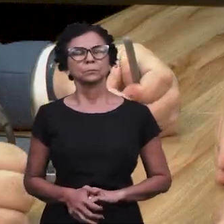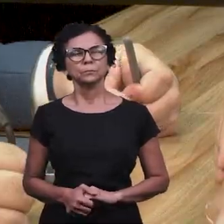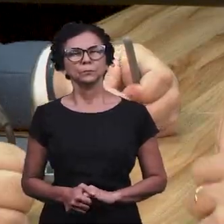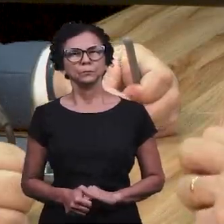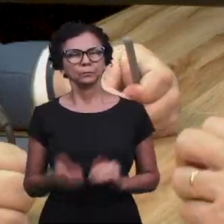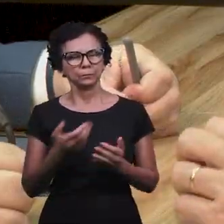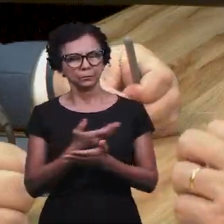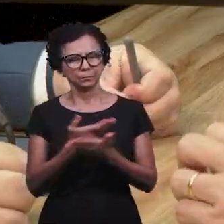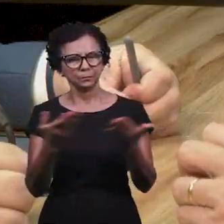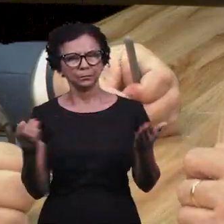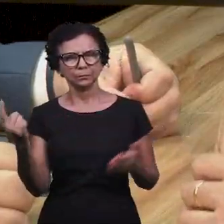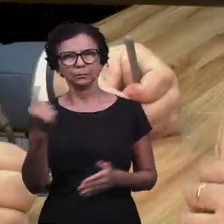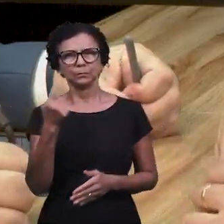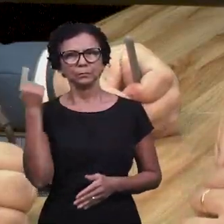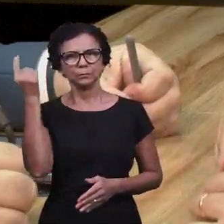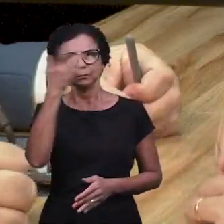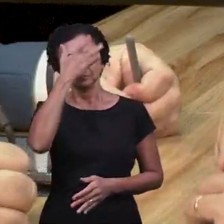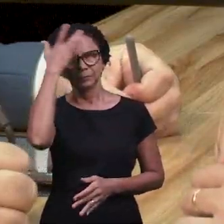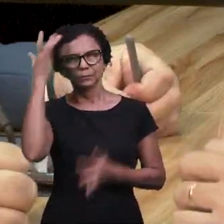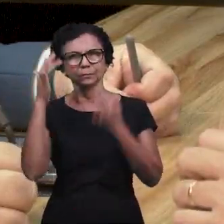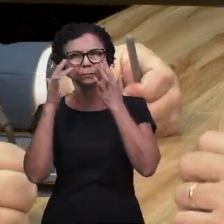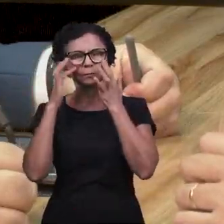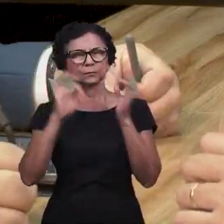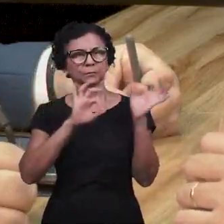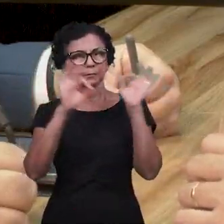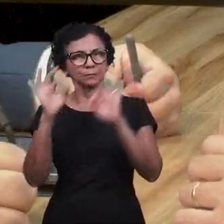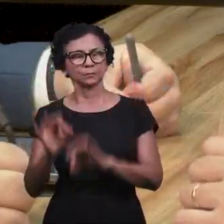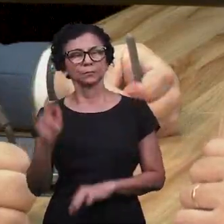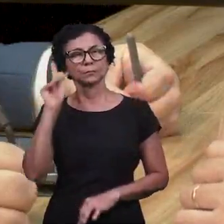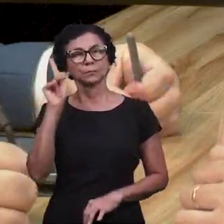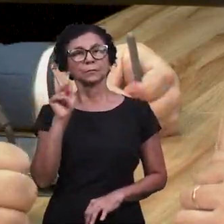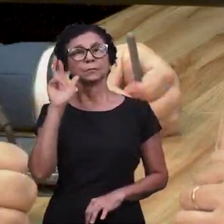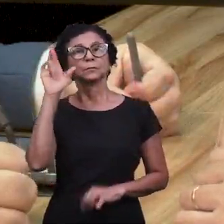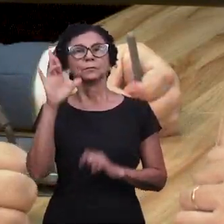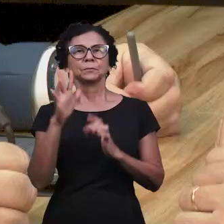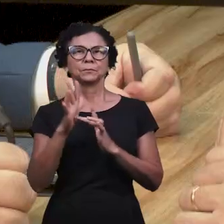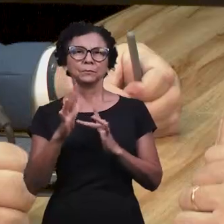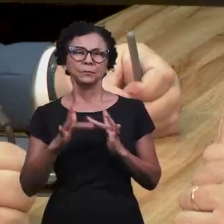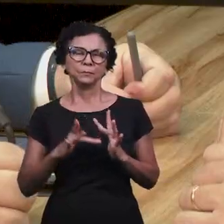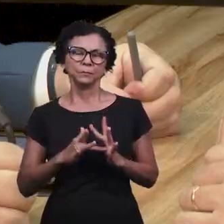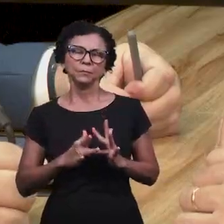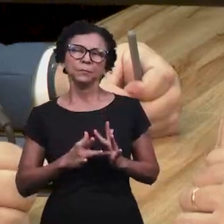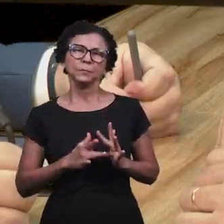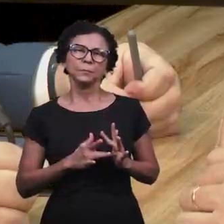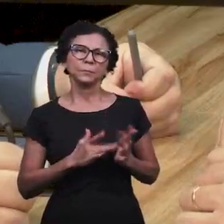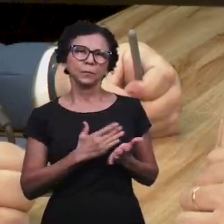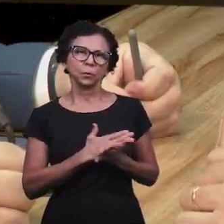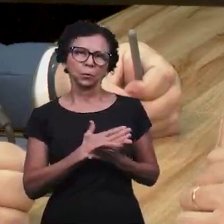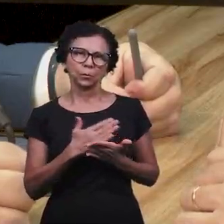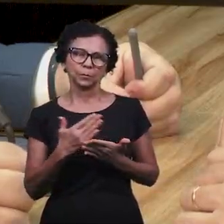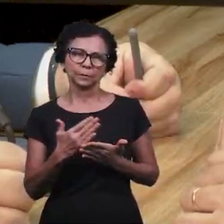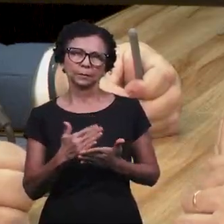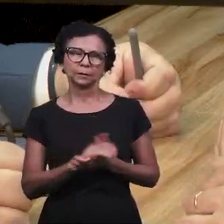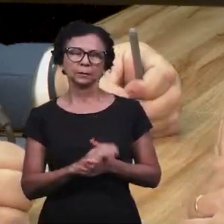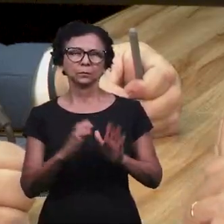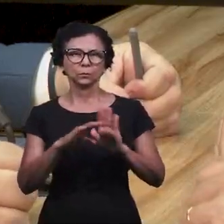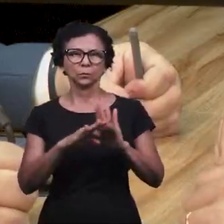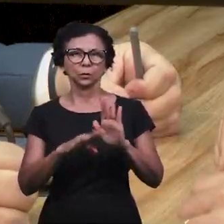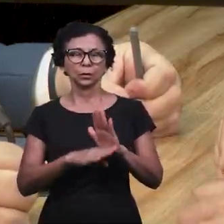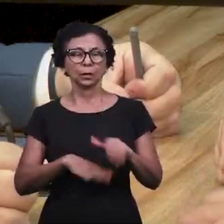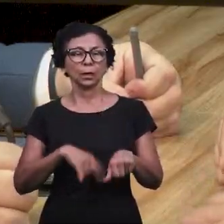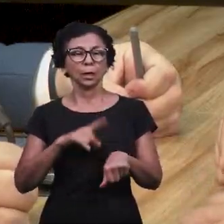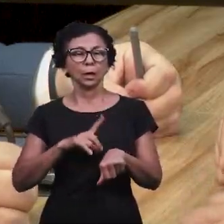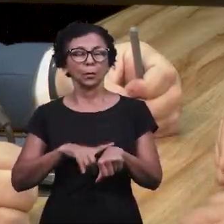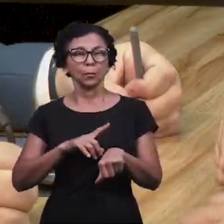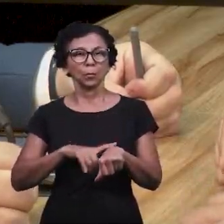Nós cumprimentamos a todos que nos assistem com a paz do Senhor Jesus. Estamos começando mais um programa Momento do Direito,